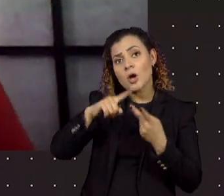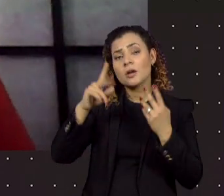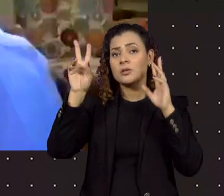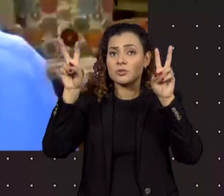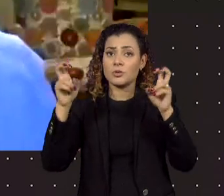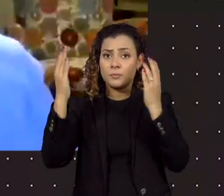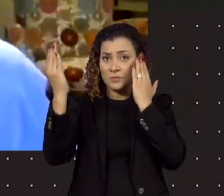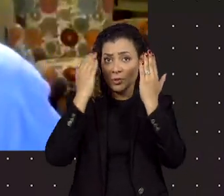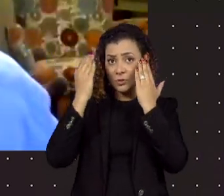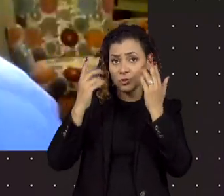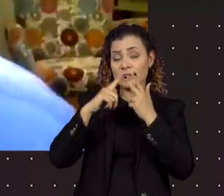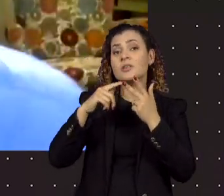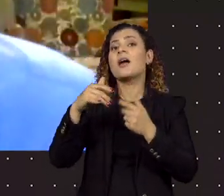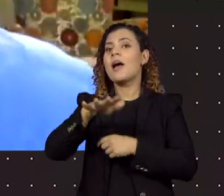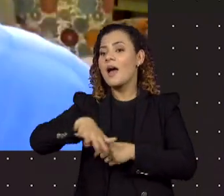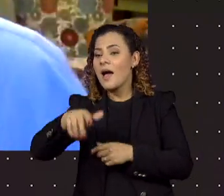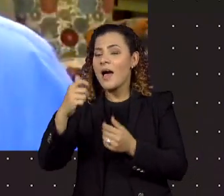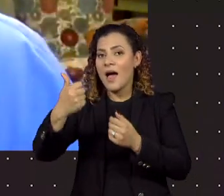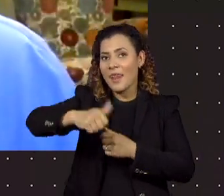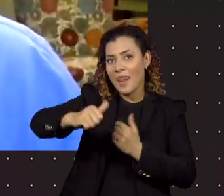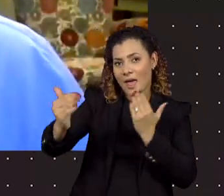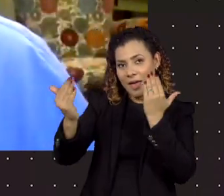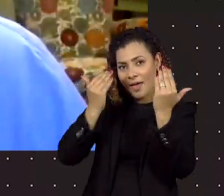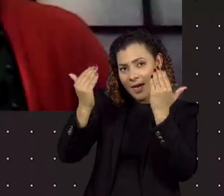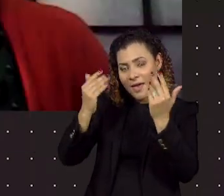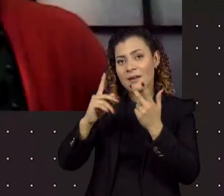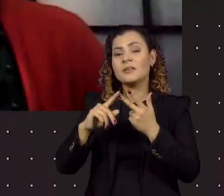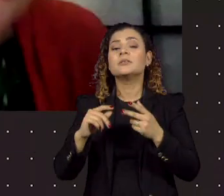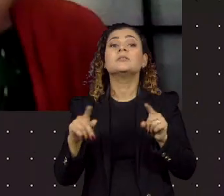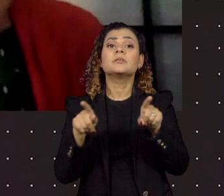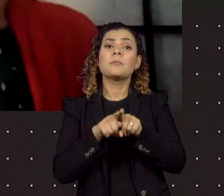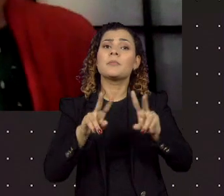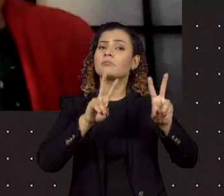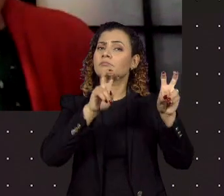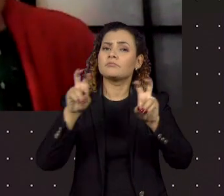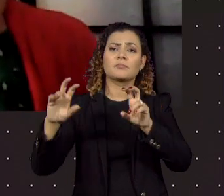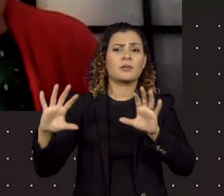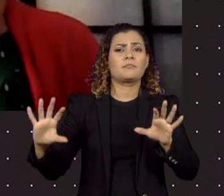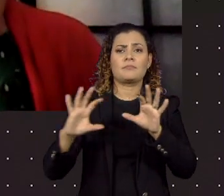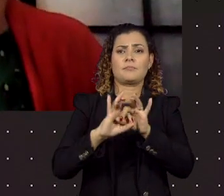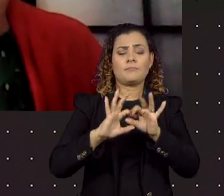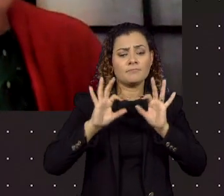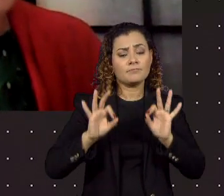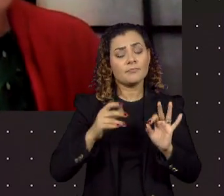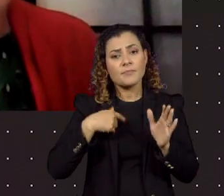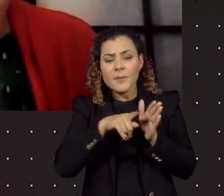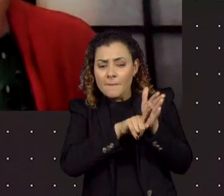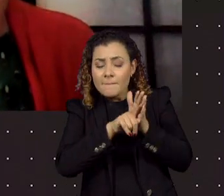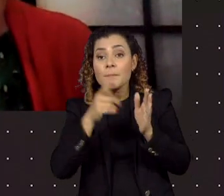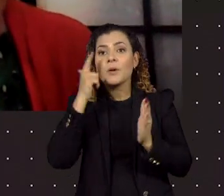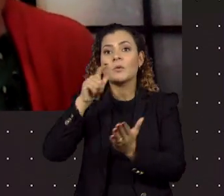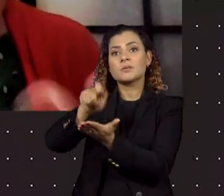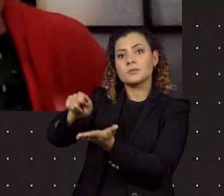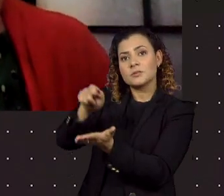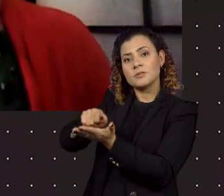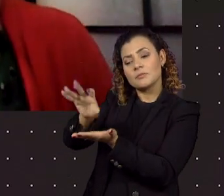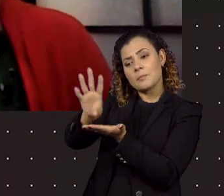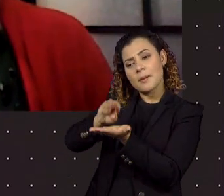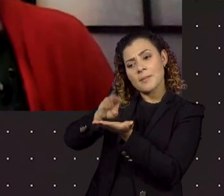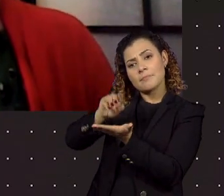psicologia. Psicanálise, psicologia, né? Exatamente, ele era muito conectado com isso, para poder escrever, né? Eu acho